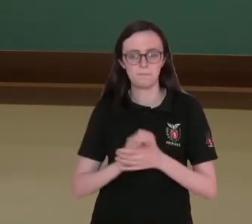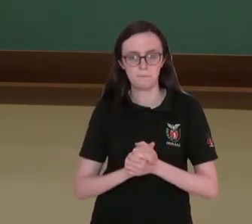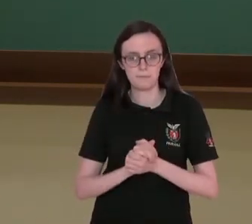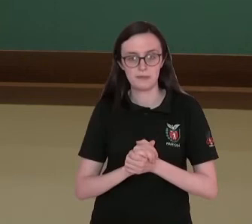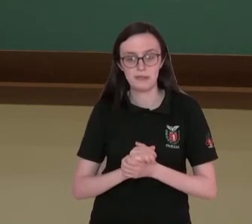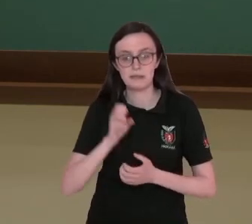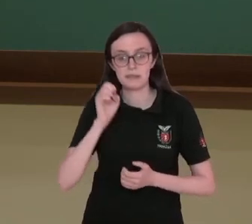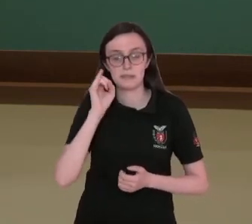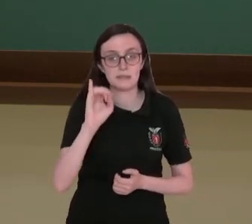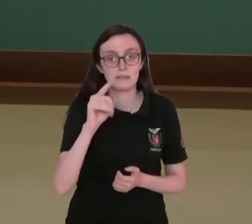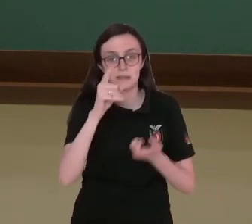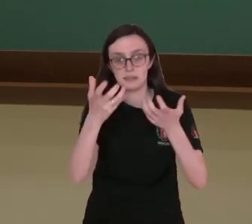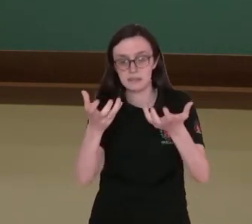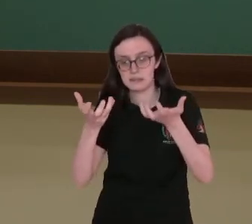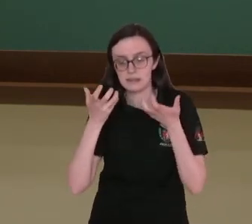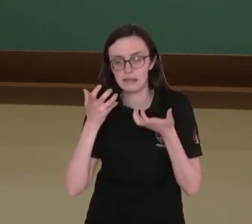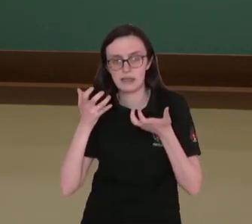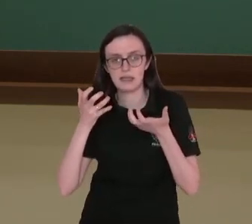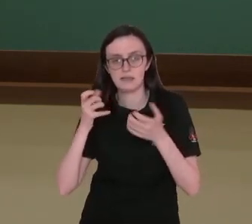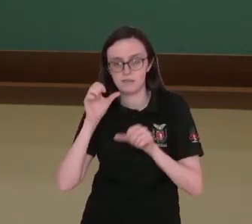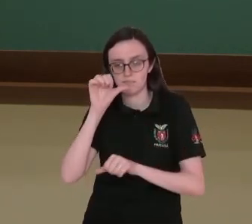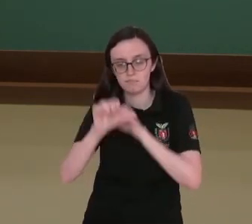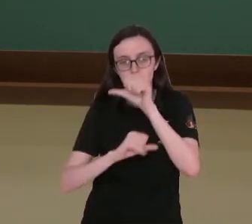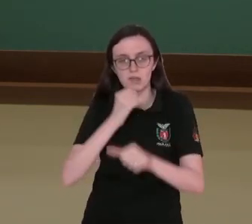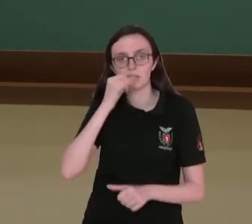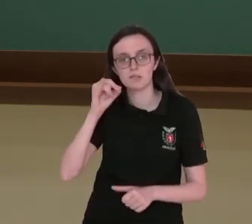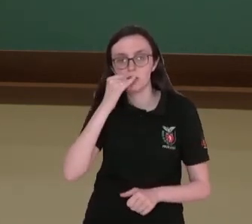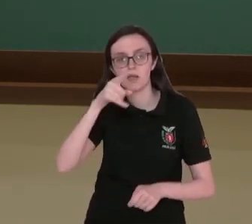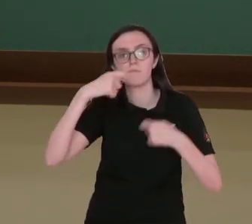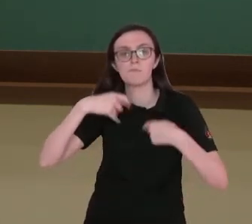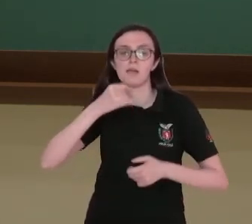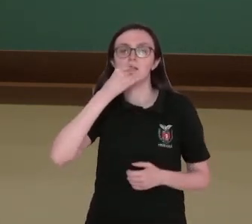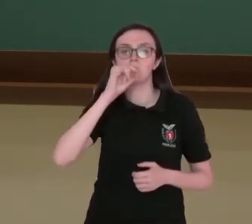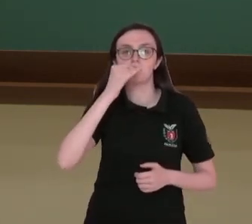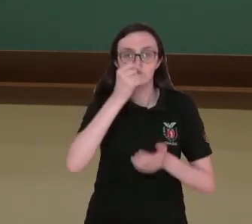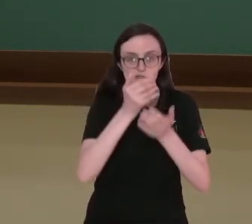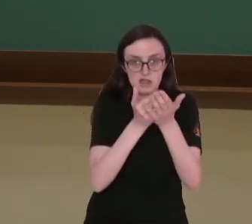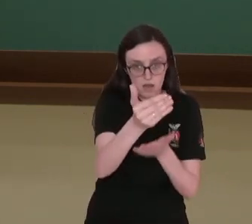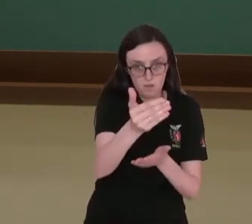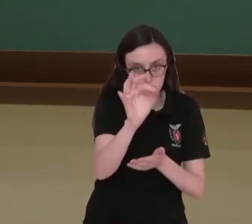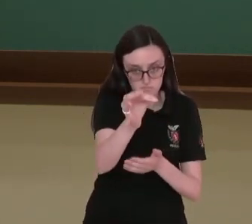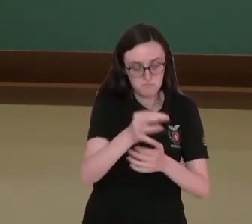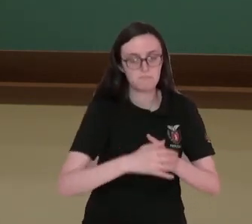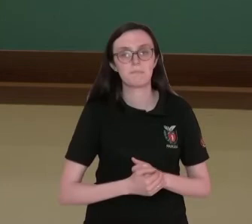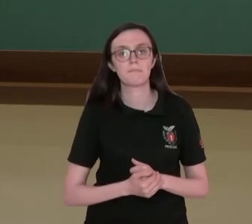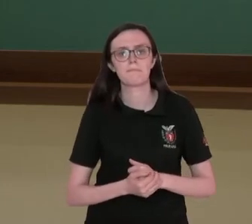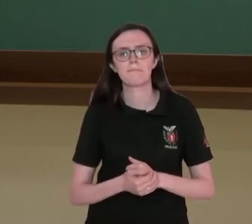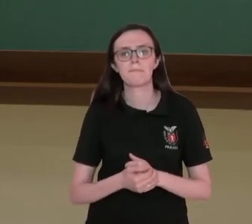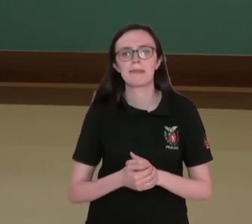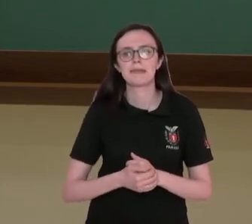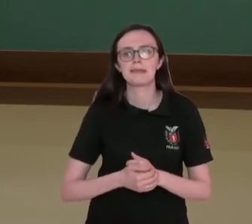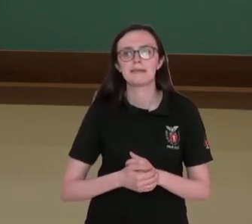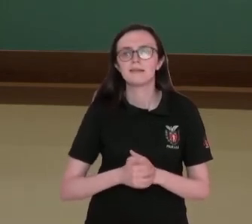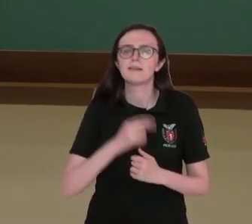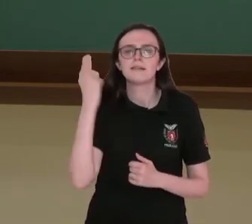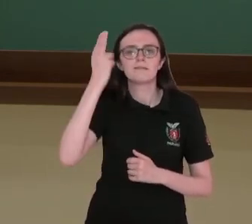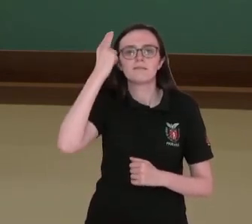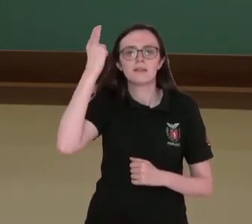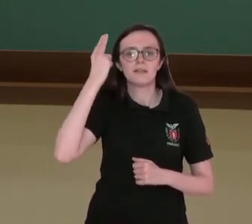você ter uma transformação de energia, você precisa de uma energia inicial. Então, não tem como ele